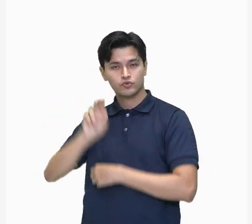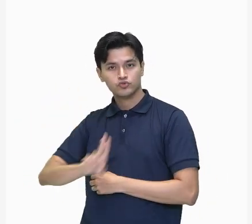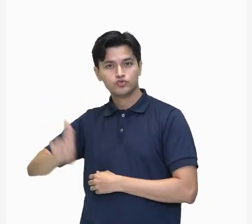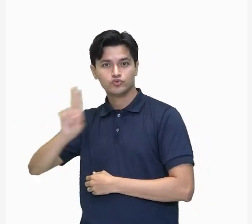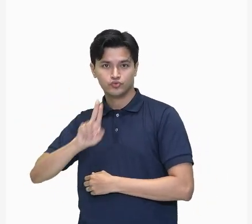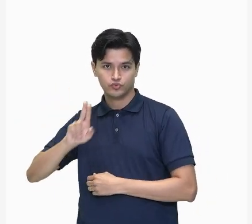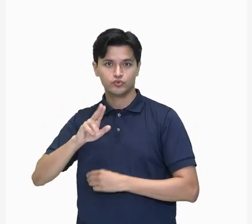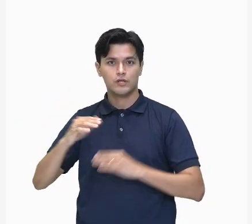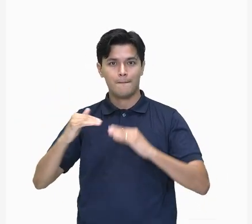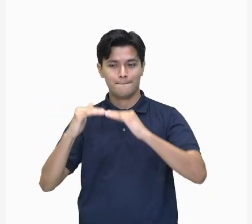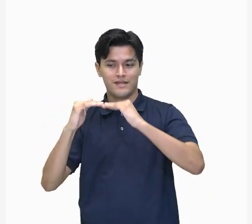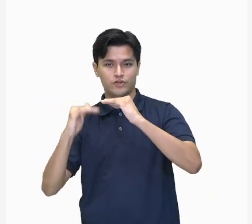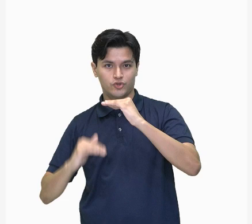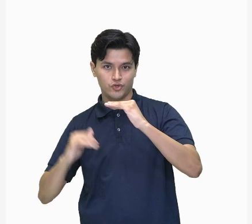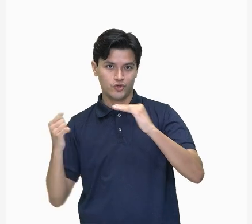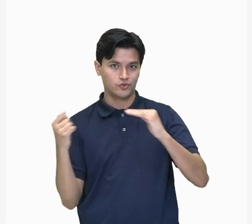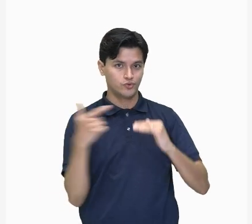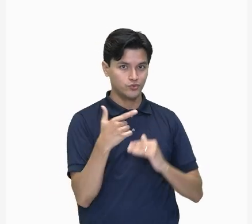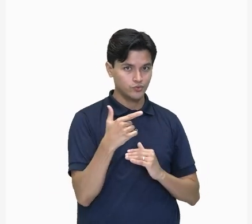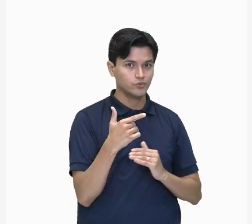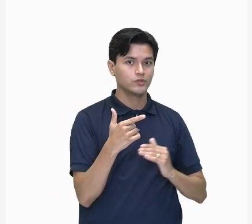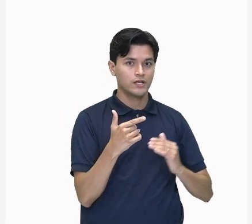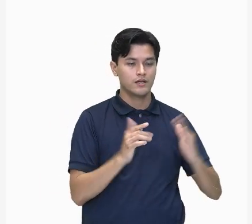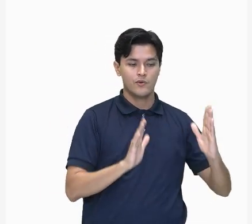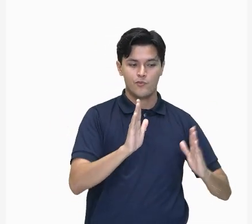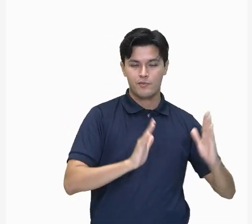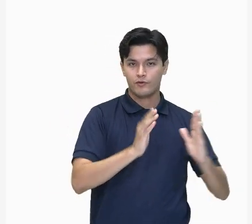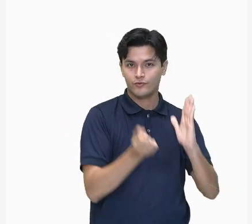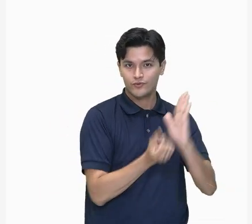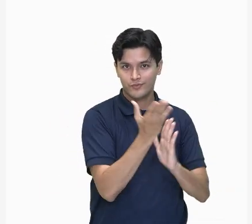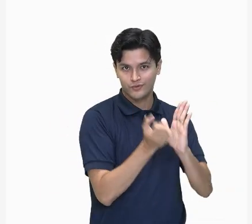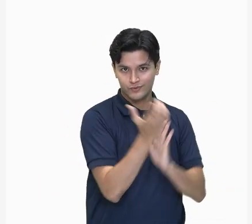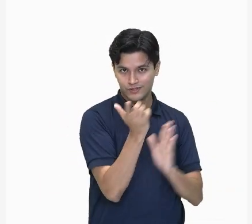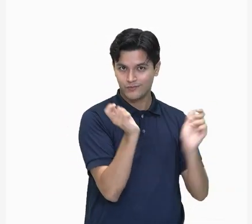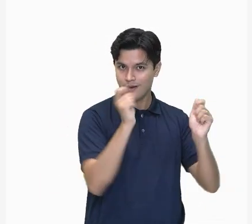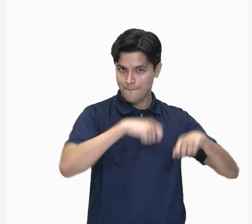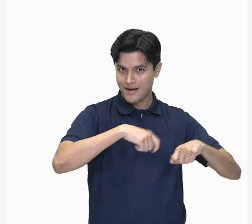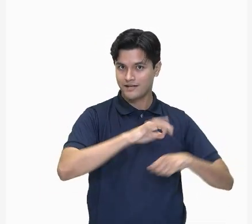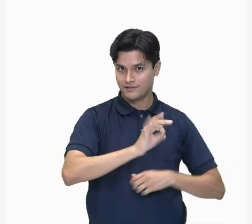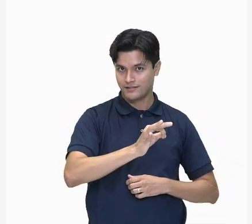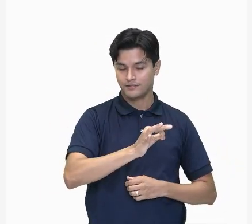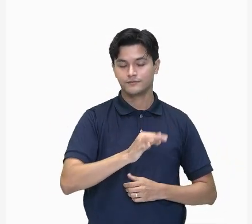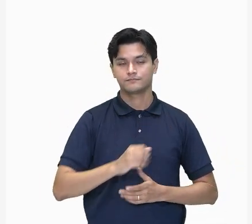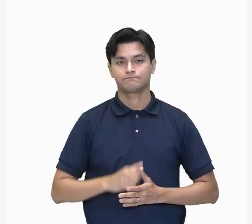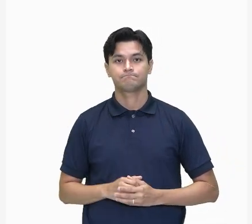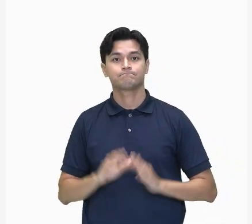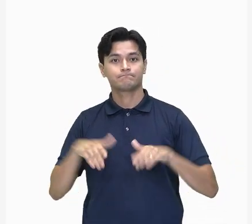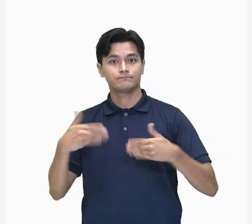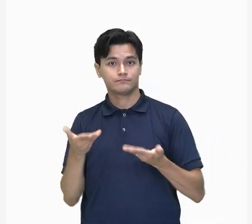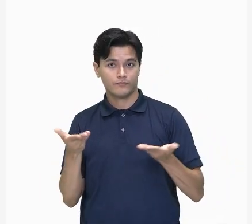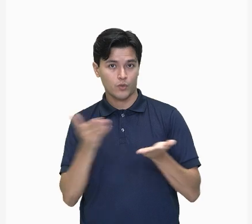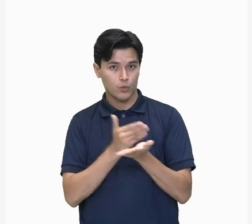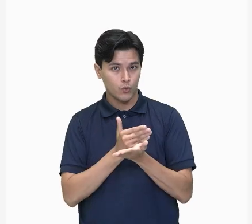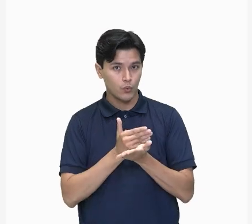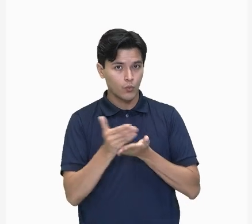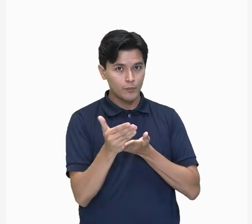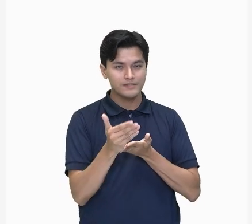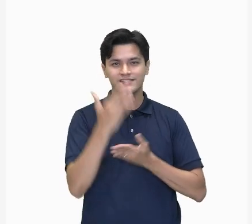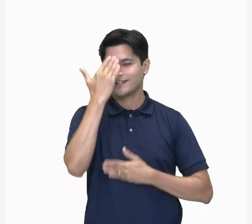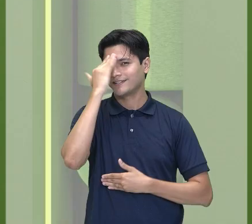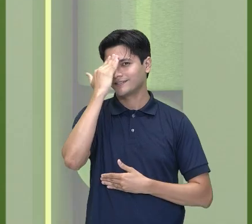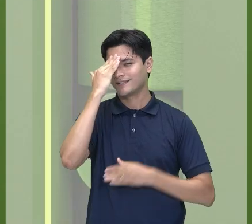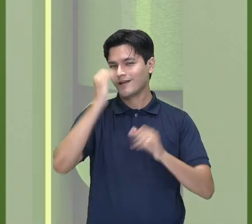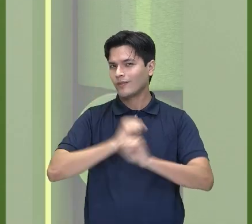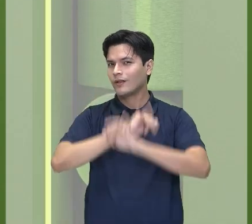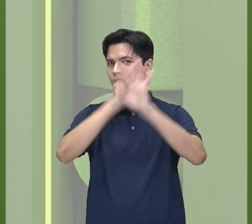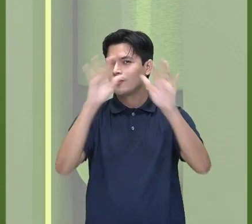em relação ao tempo que elas são produzidas, certo? Então, para a gente começar aí a entender um pouco